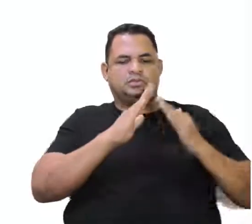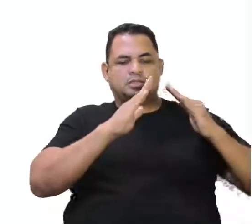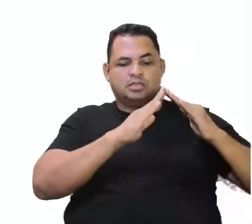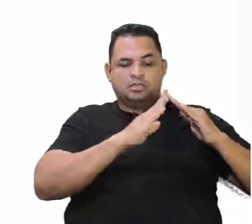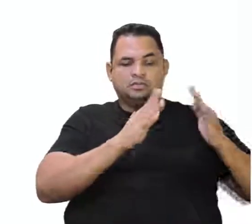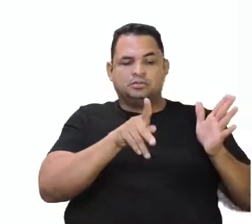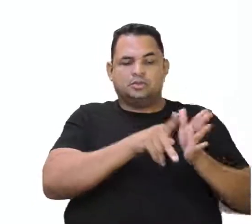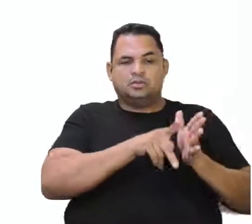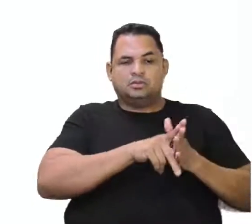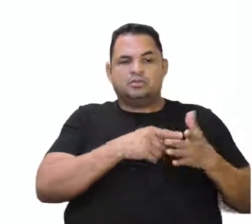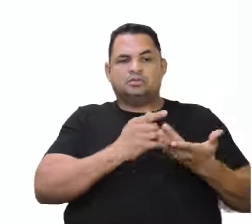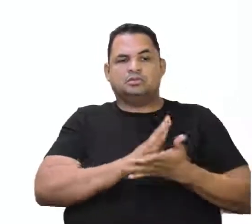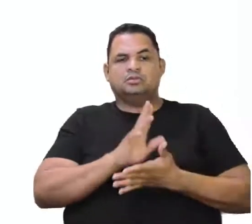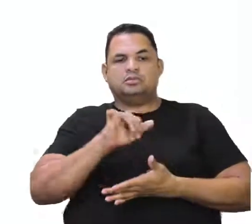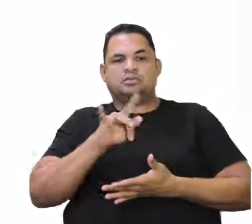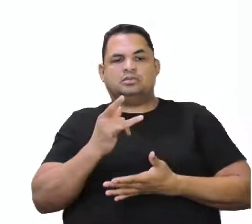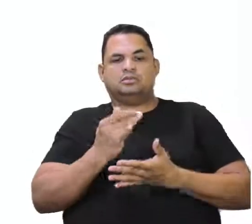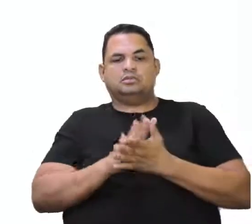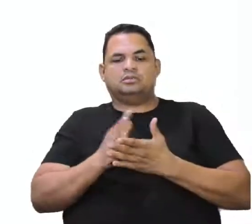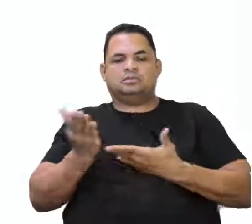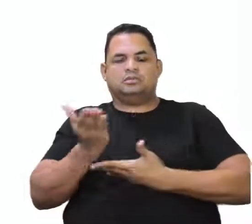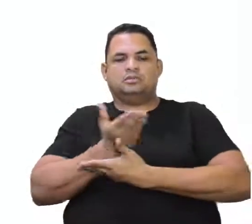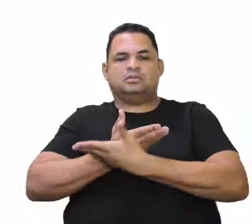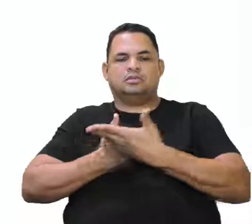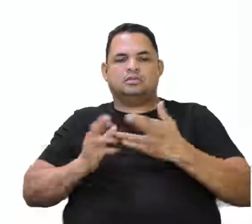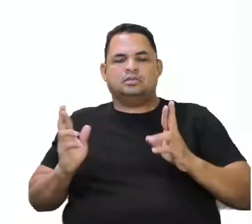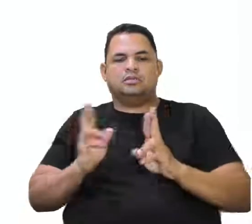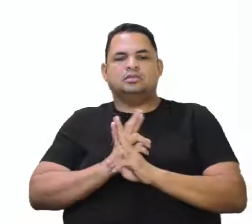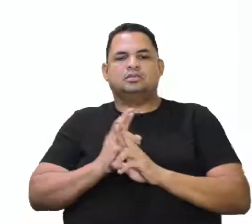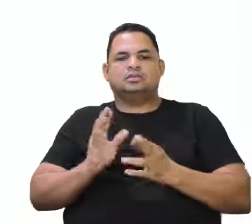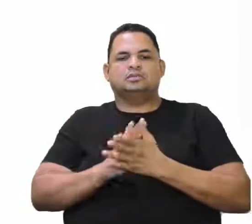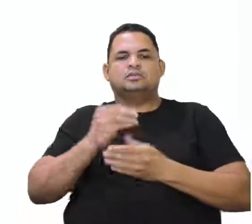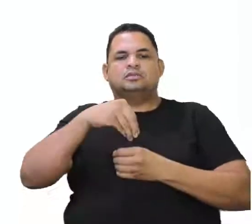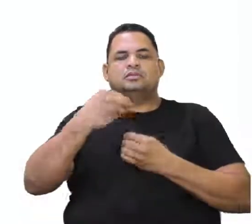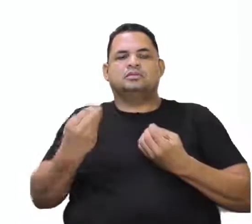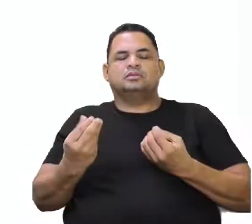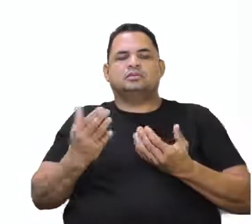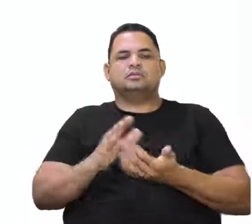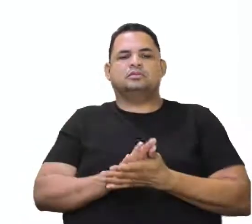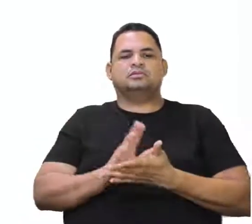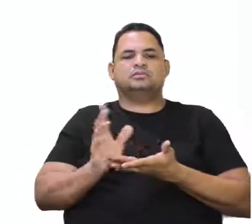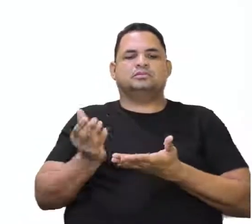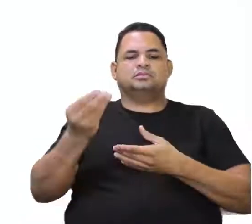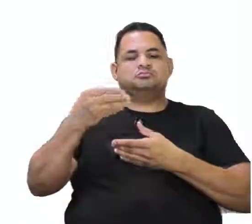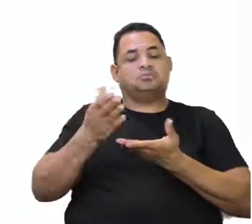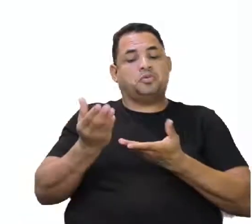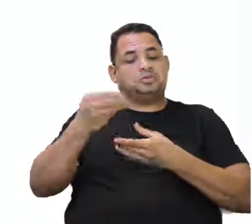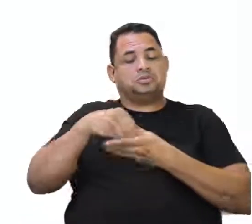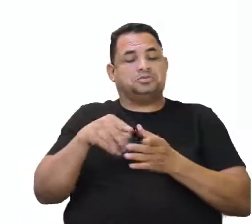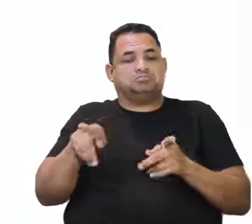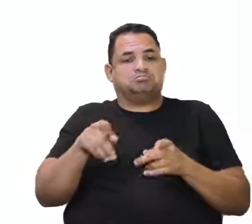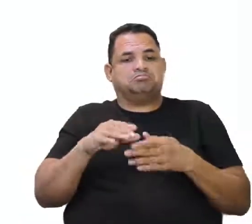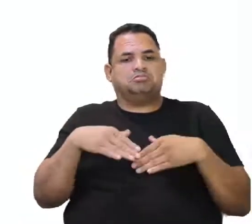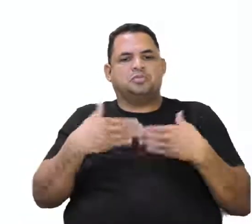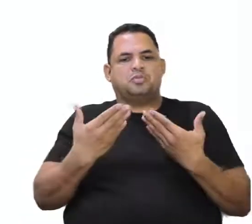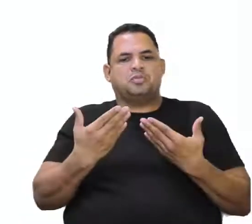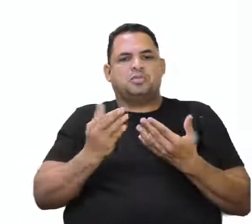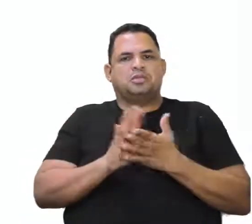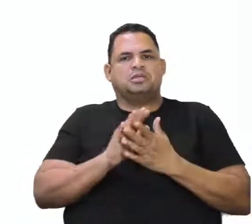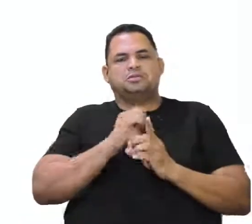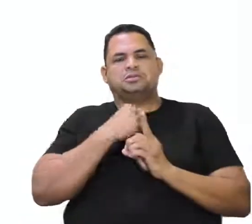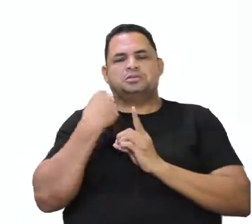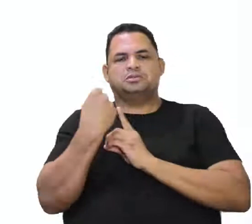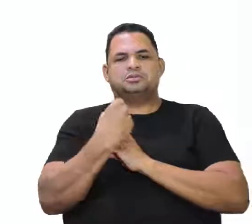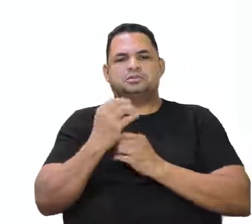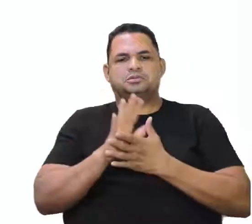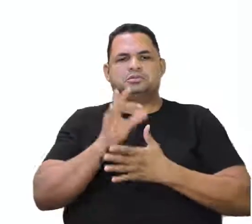casinha dele. E o nicho, as relações que ele faz fora da casinha ou dentro da casinha. Com quem que ele se